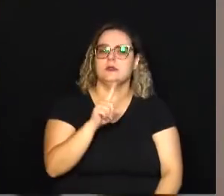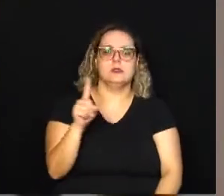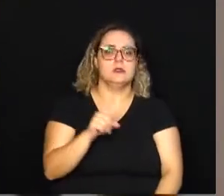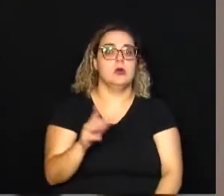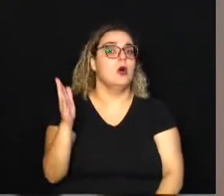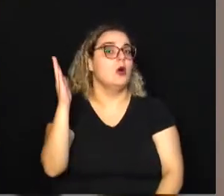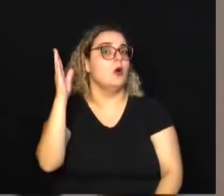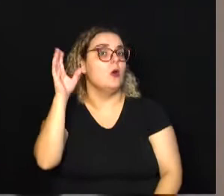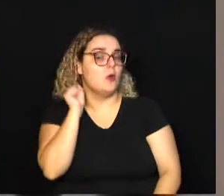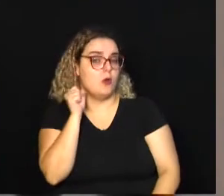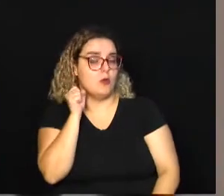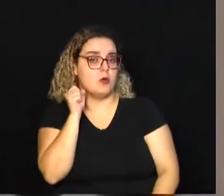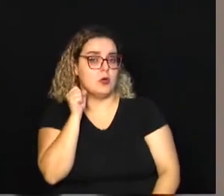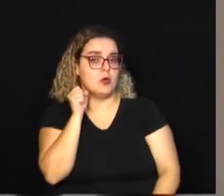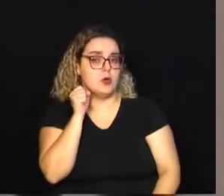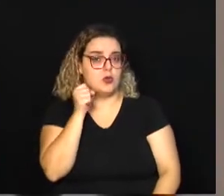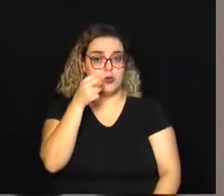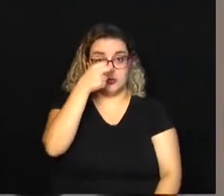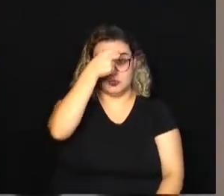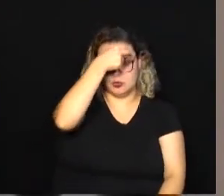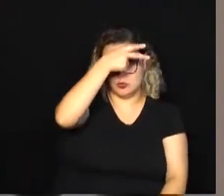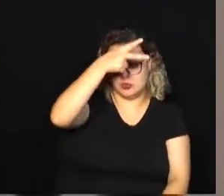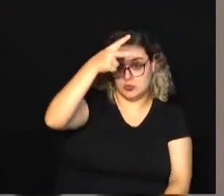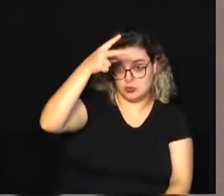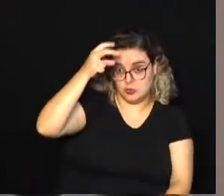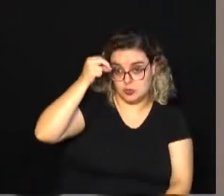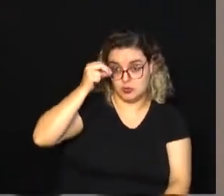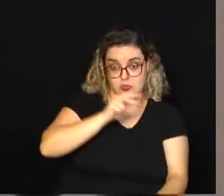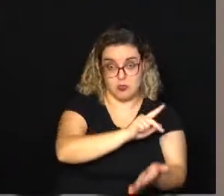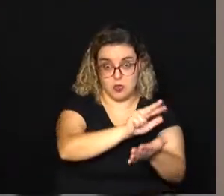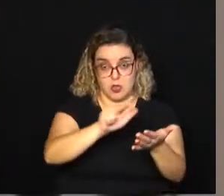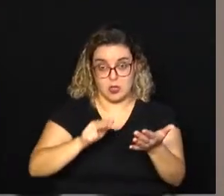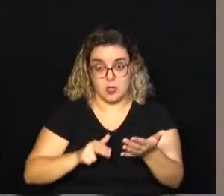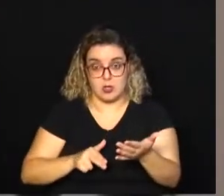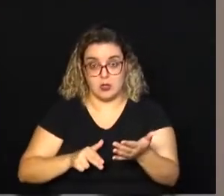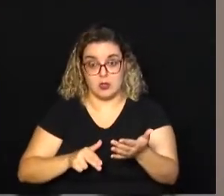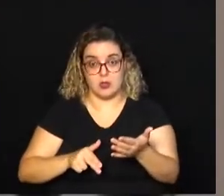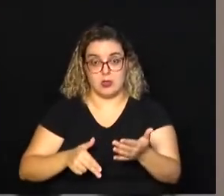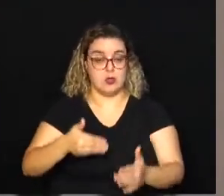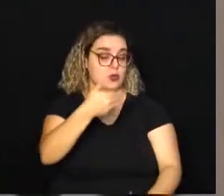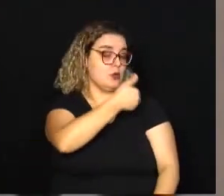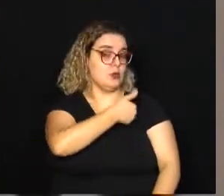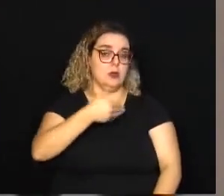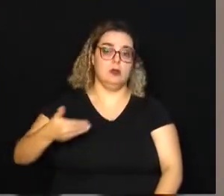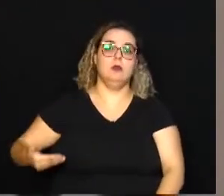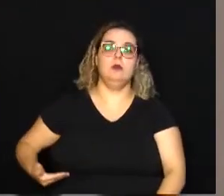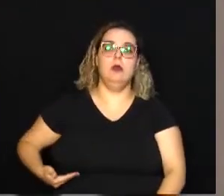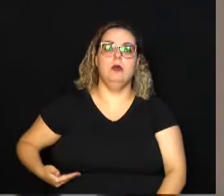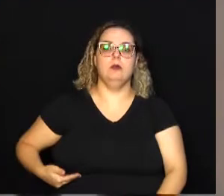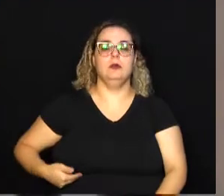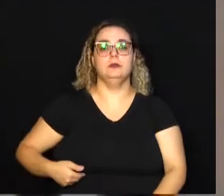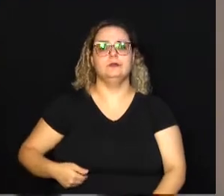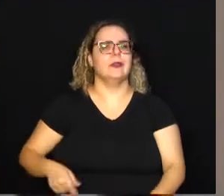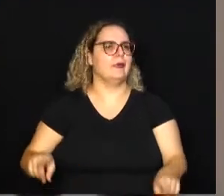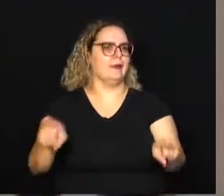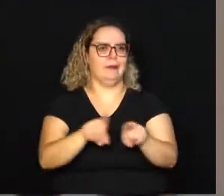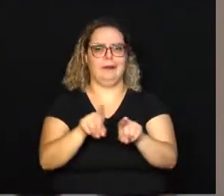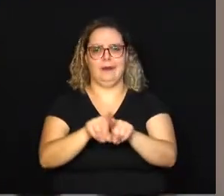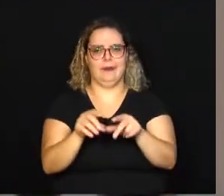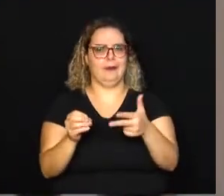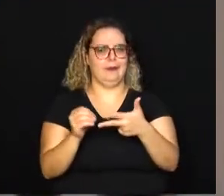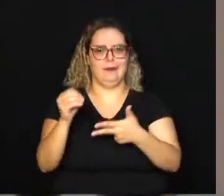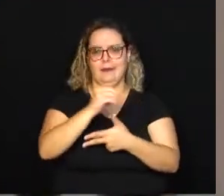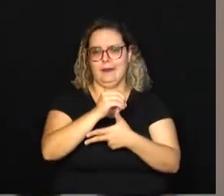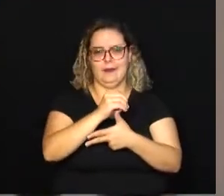parte dos prefeitos e nem dos governadores, muito menos do MEC, do presidente